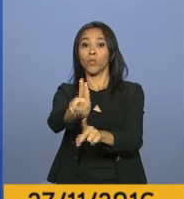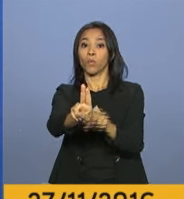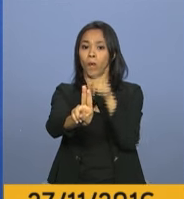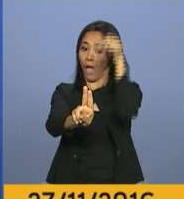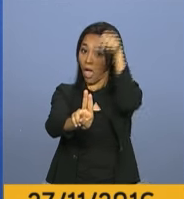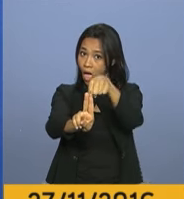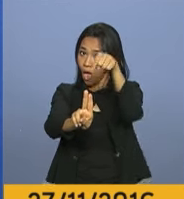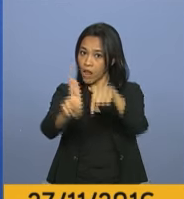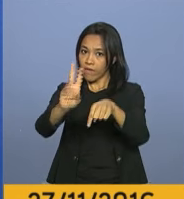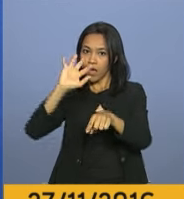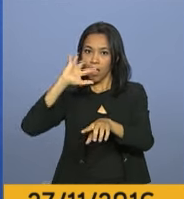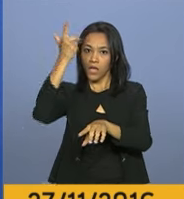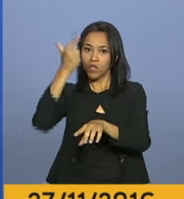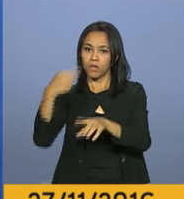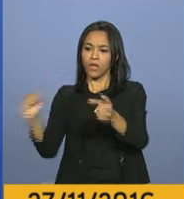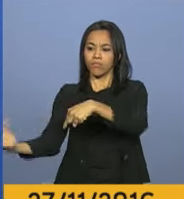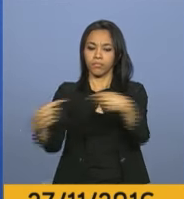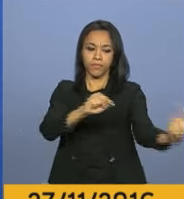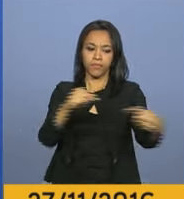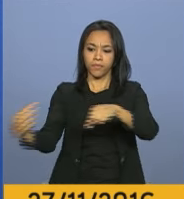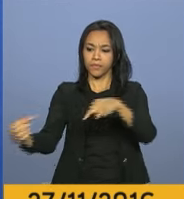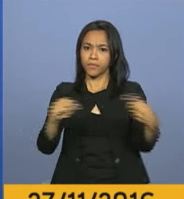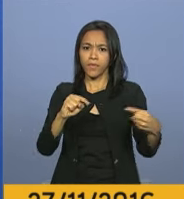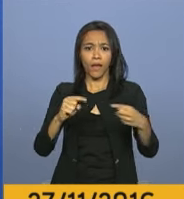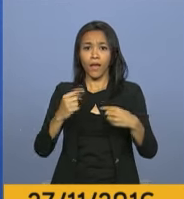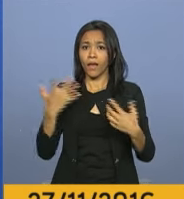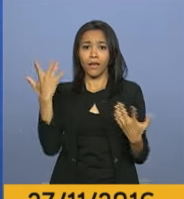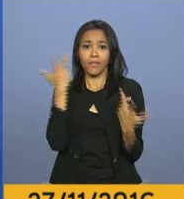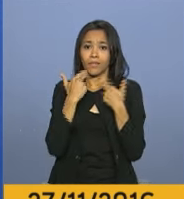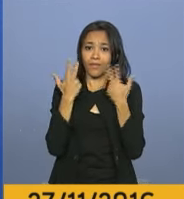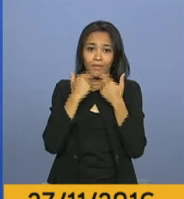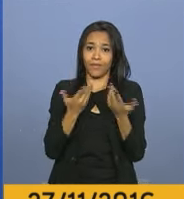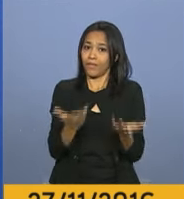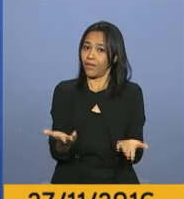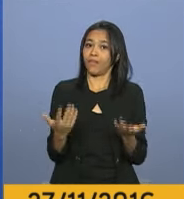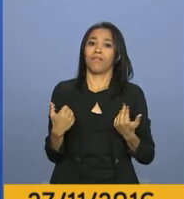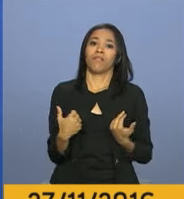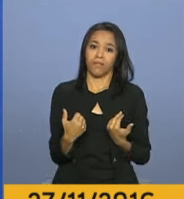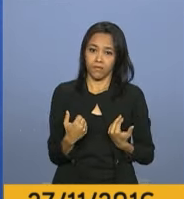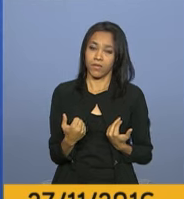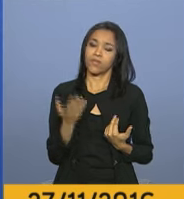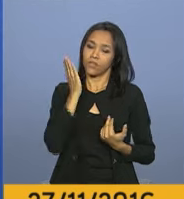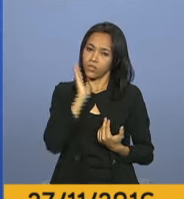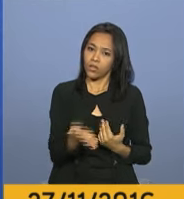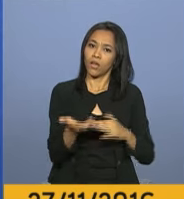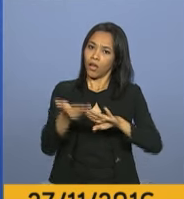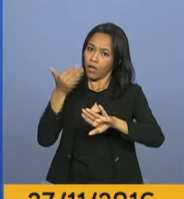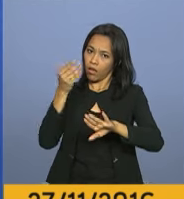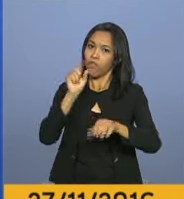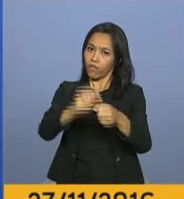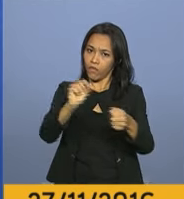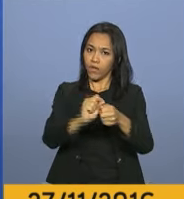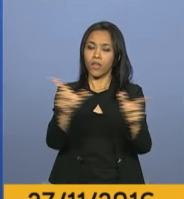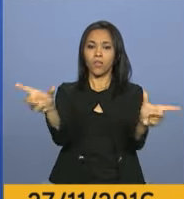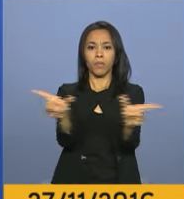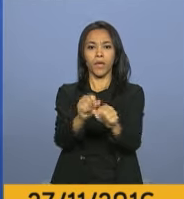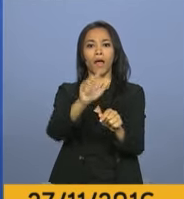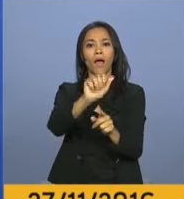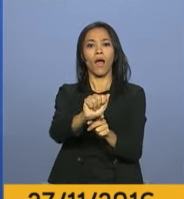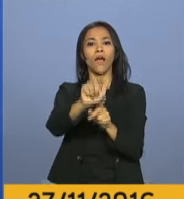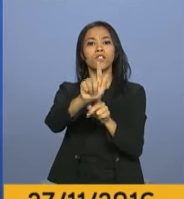daquele conflito. Aliás, uma regra muito saudável, que tem sido feita, foi feita pela Advocacia Geral da União